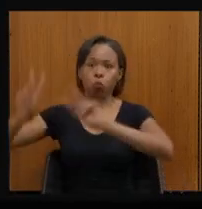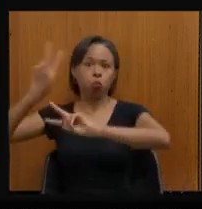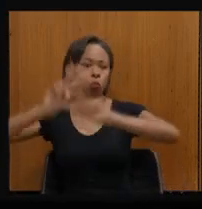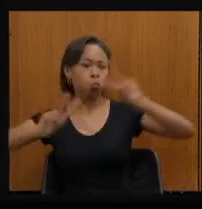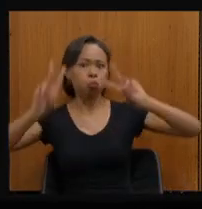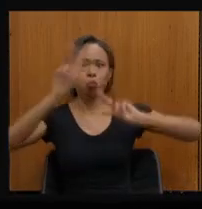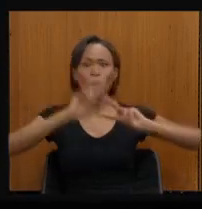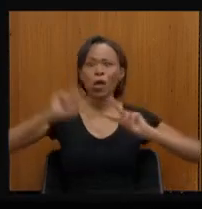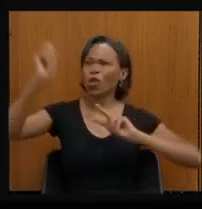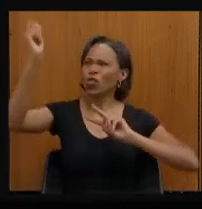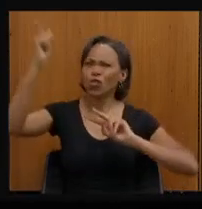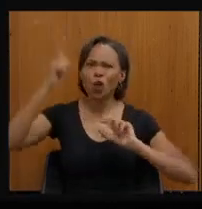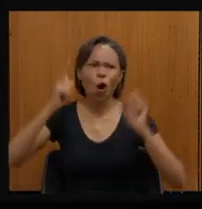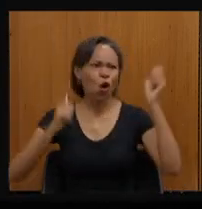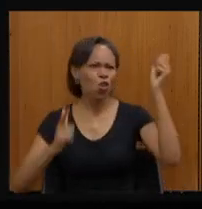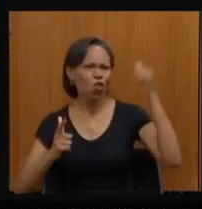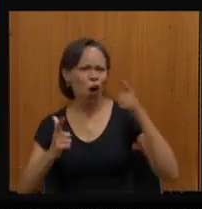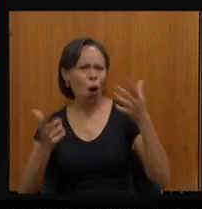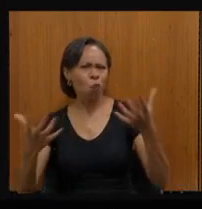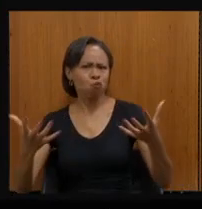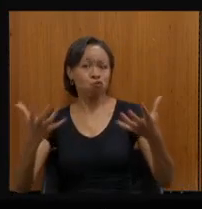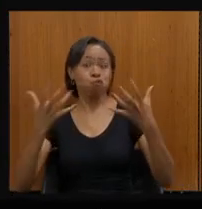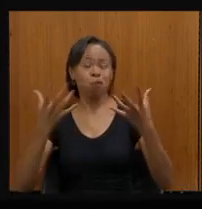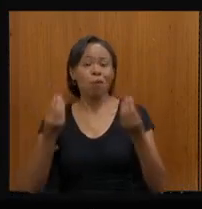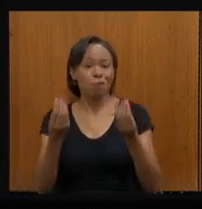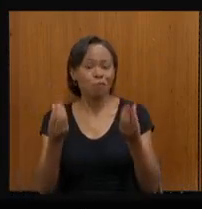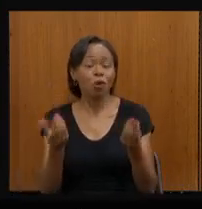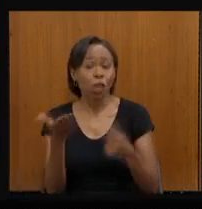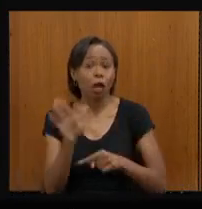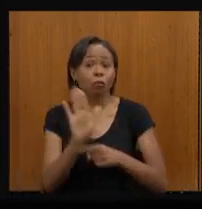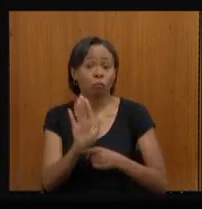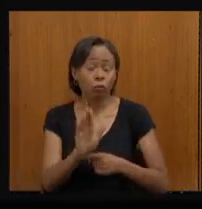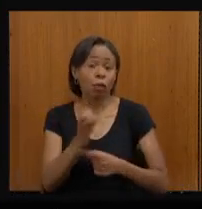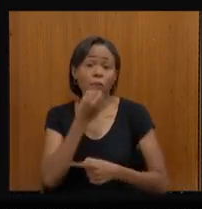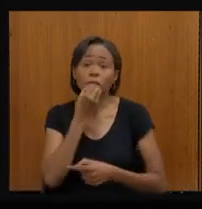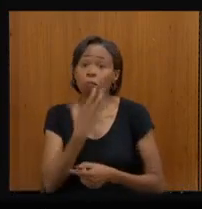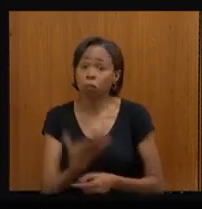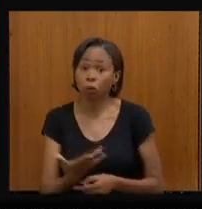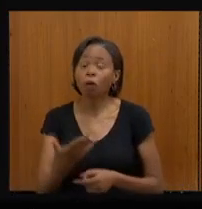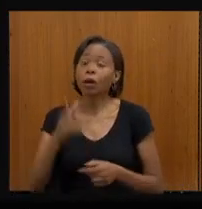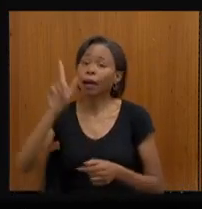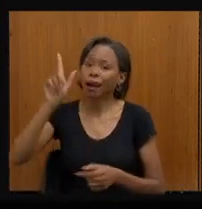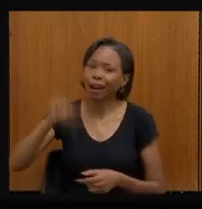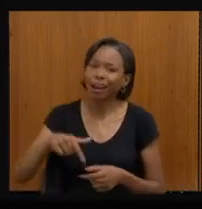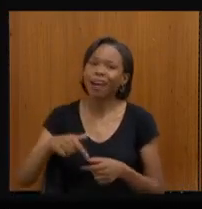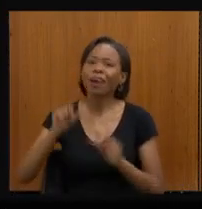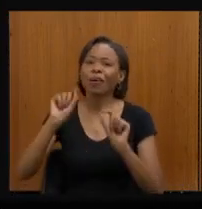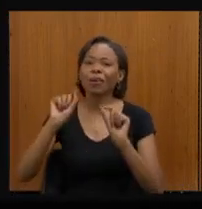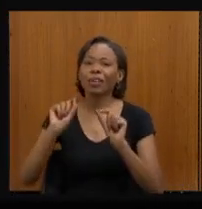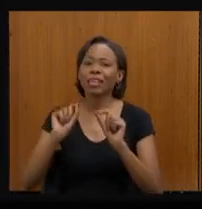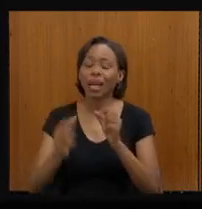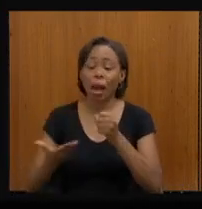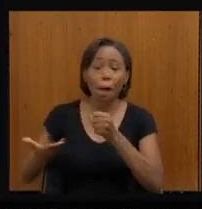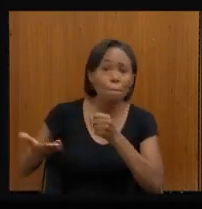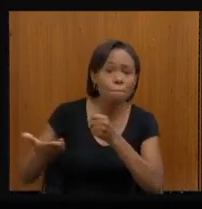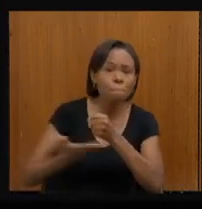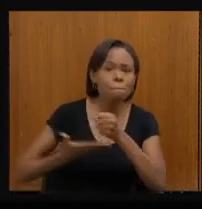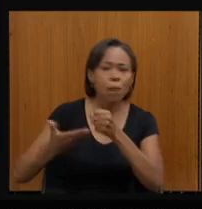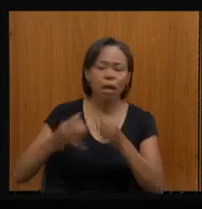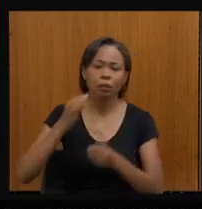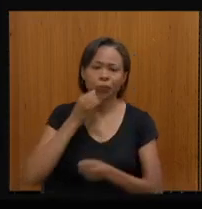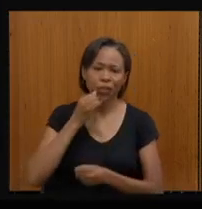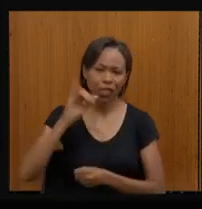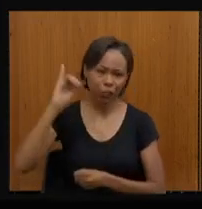grande disso prof e essa parte é fonsi que que vai gerar está a conseguir de